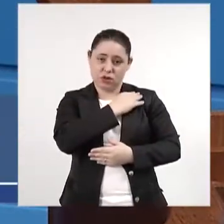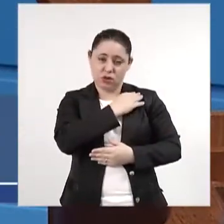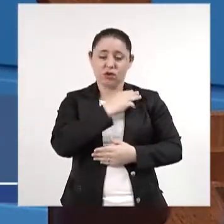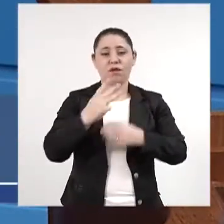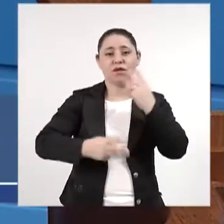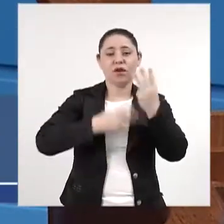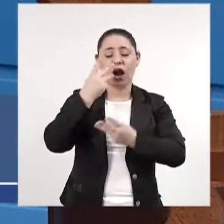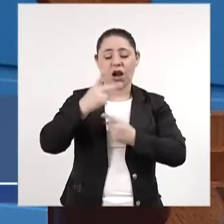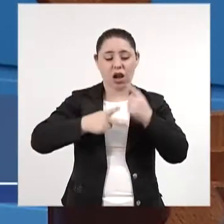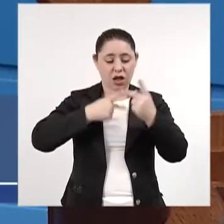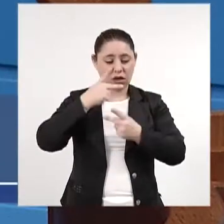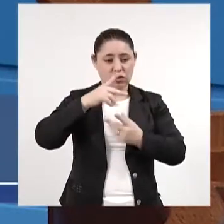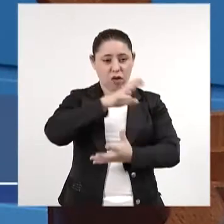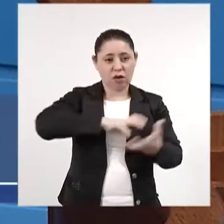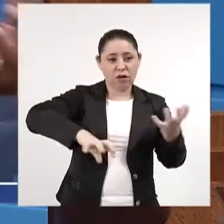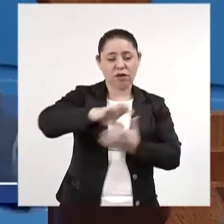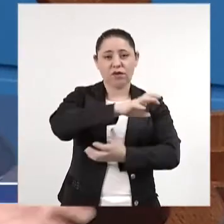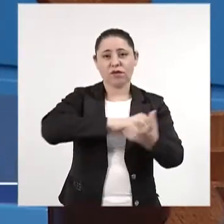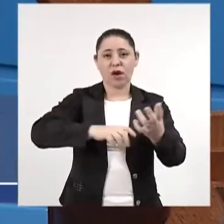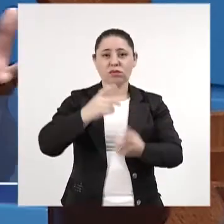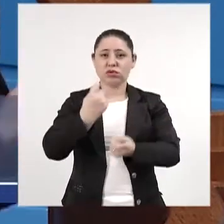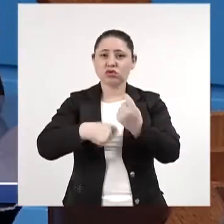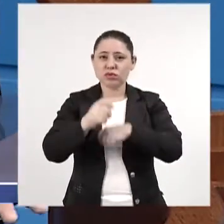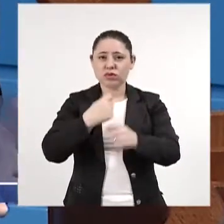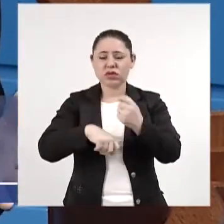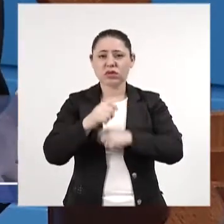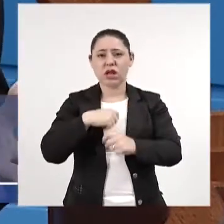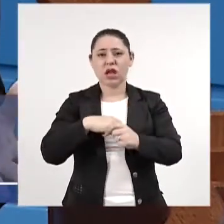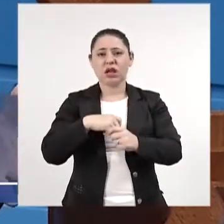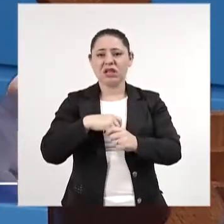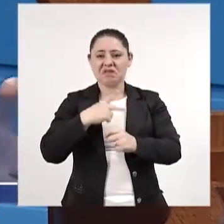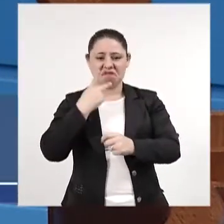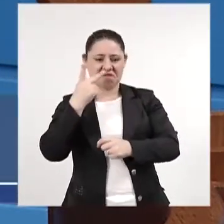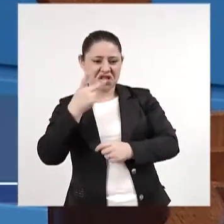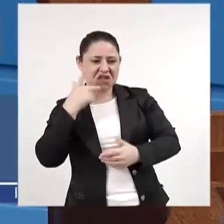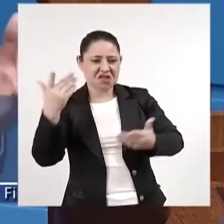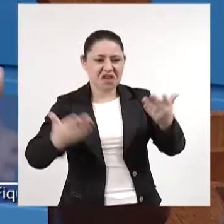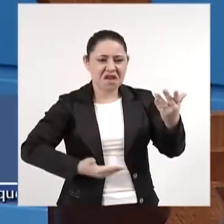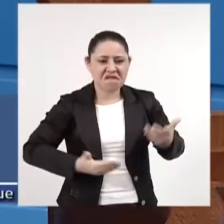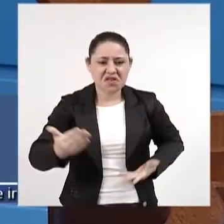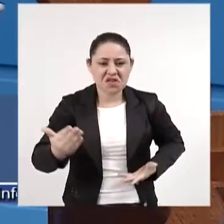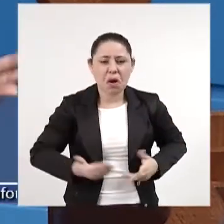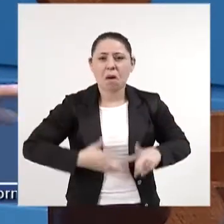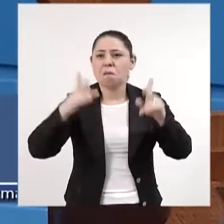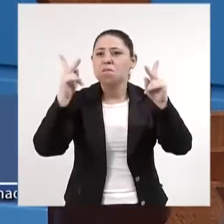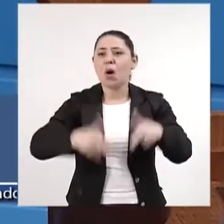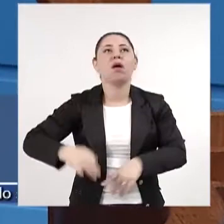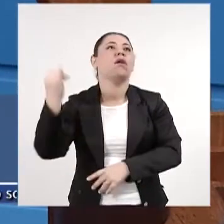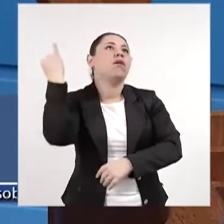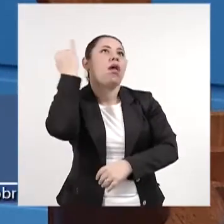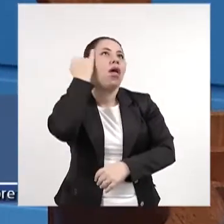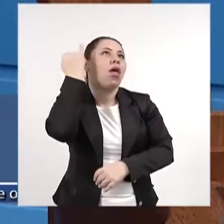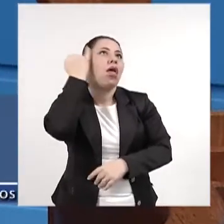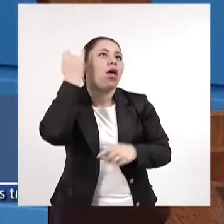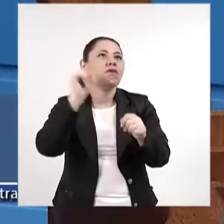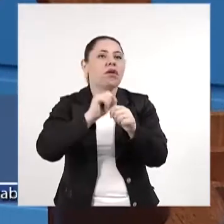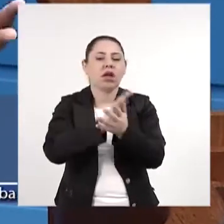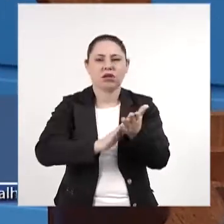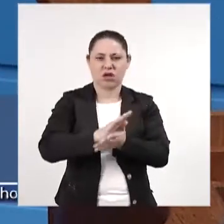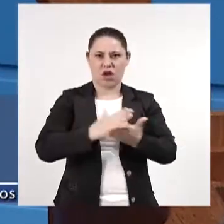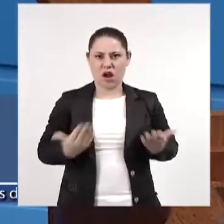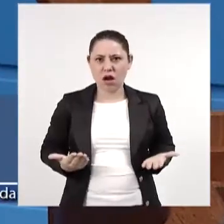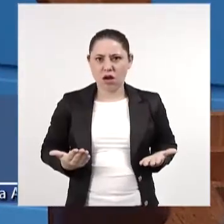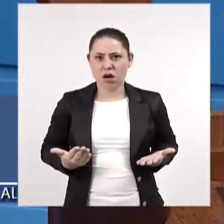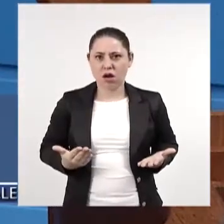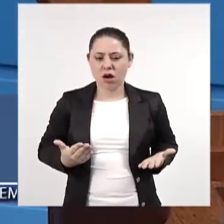reforma administrativa e está achando praticamente os servidores públicos desse país como um inoperante, preguiçosos. Quer dizer, eu só quero saber onde que